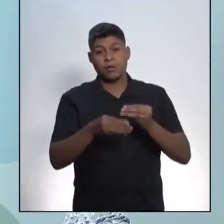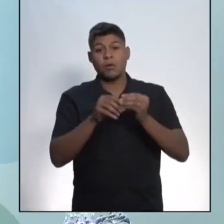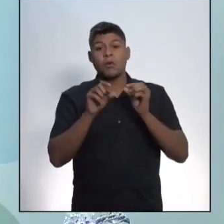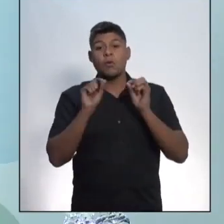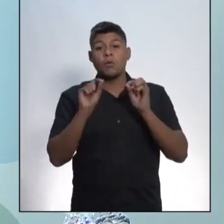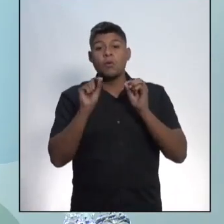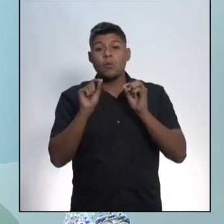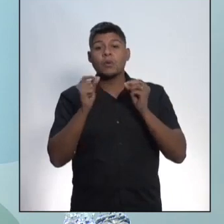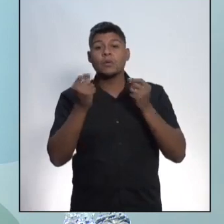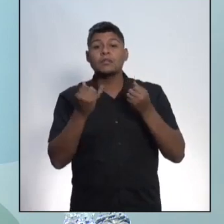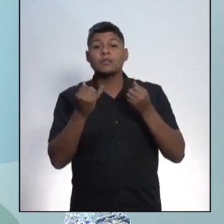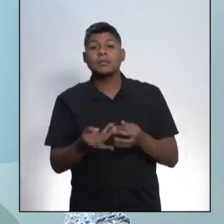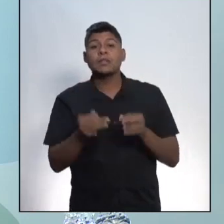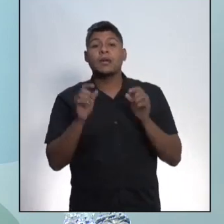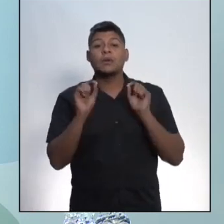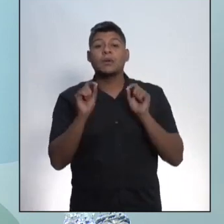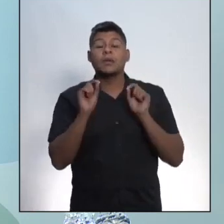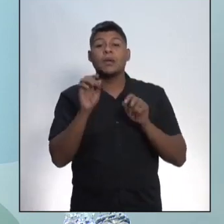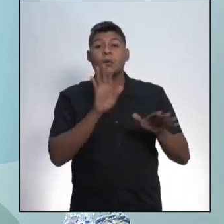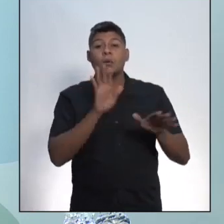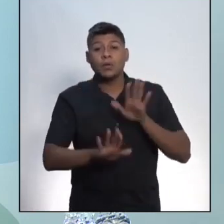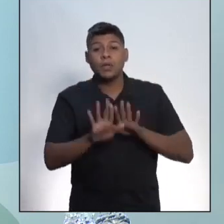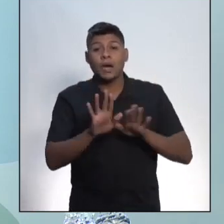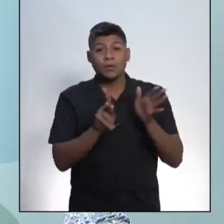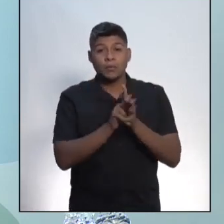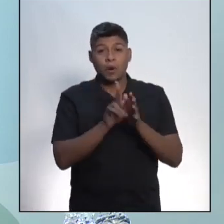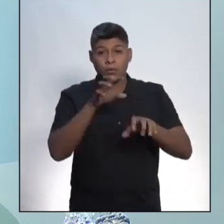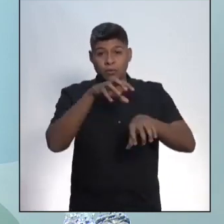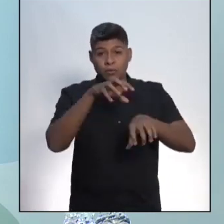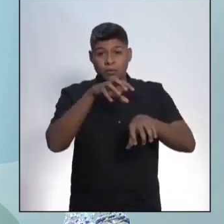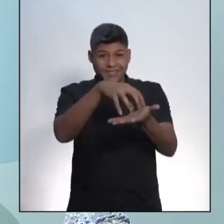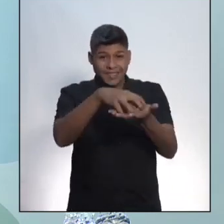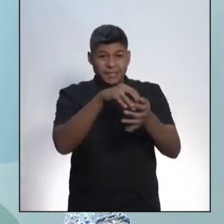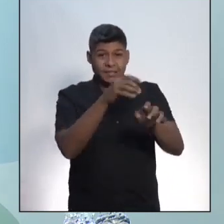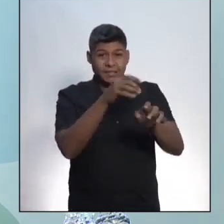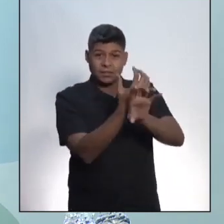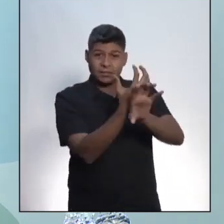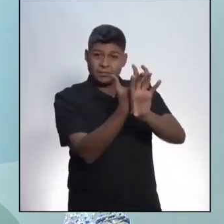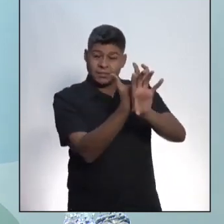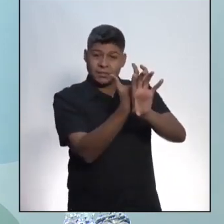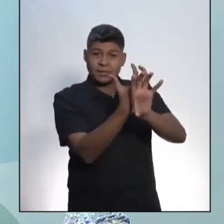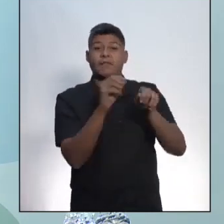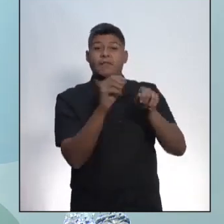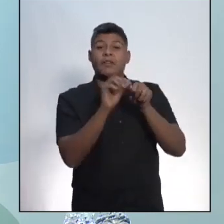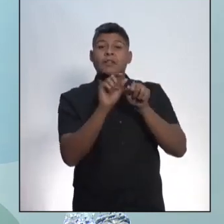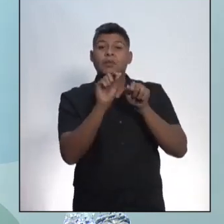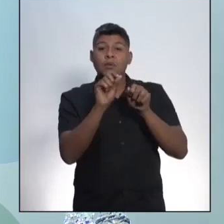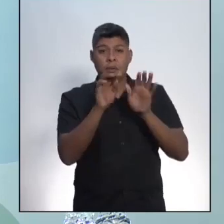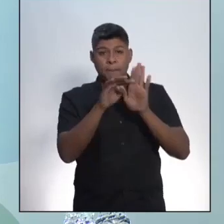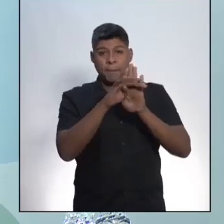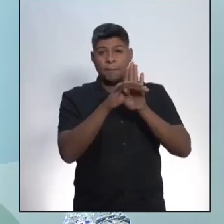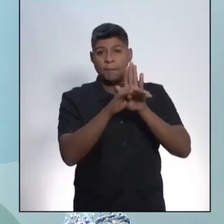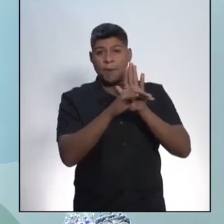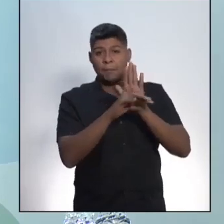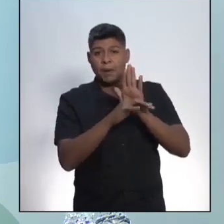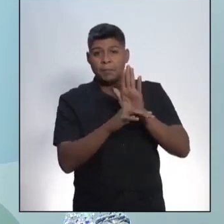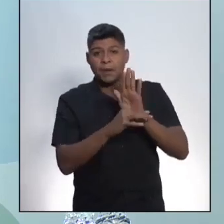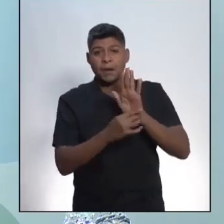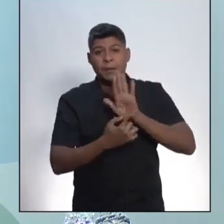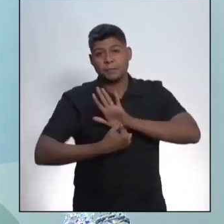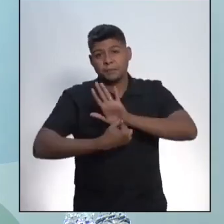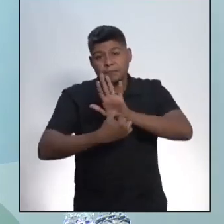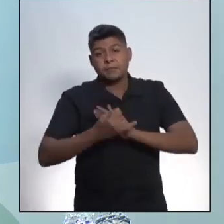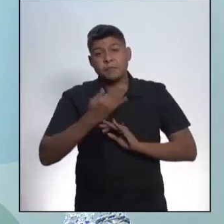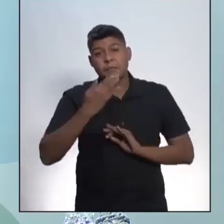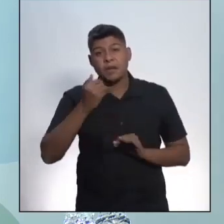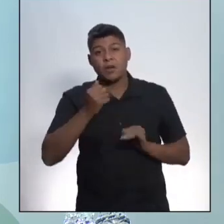é justamente esse cuidado aqui do Centro de Mídias de tentar todo dia fazer a melhor programação e levar as melhores